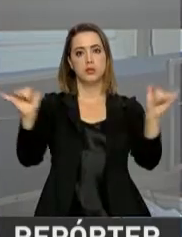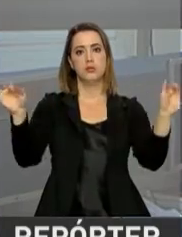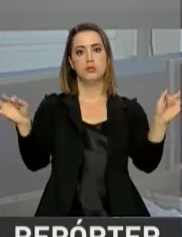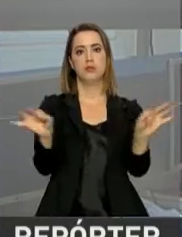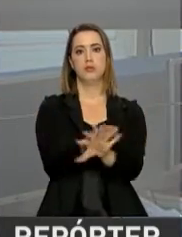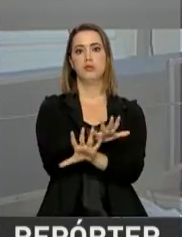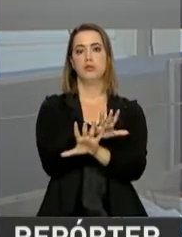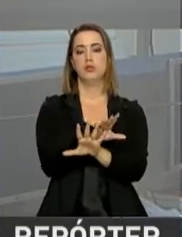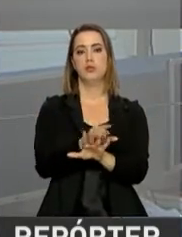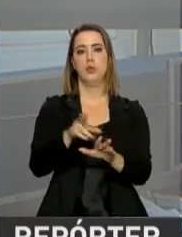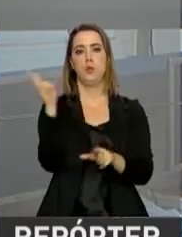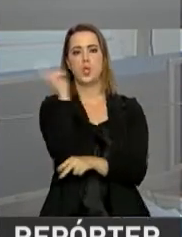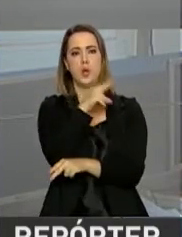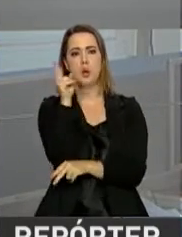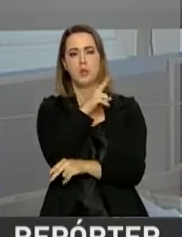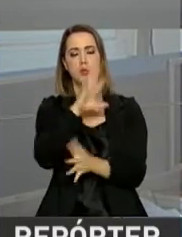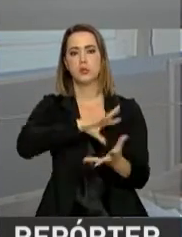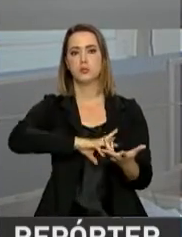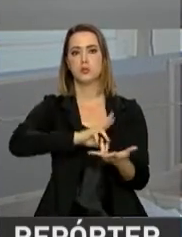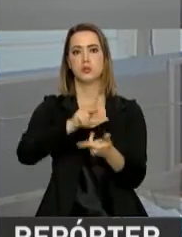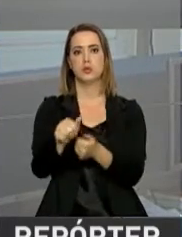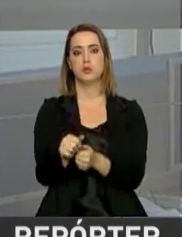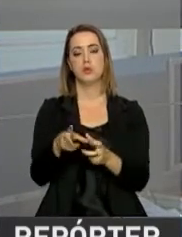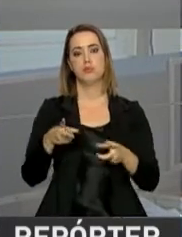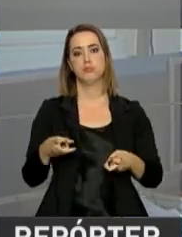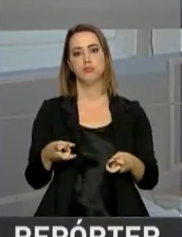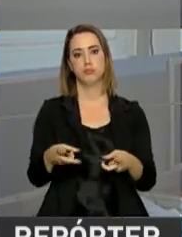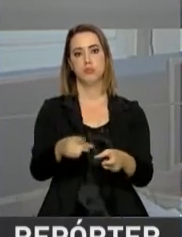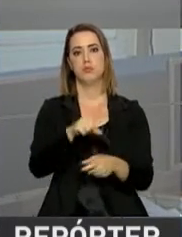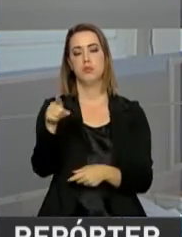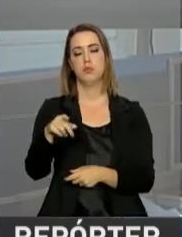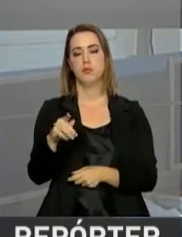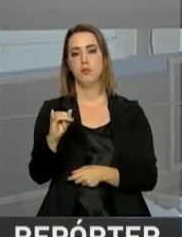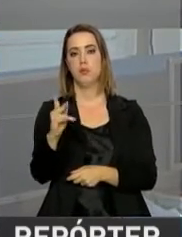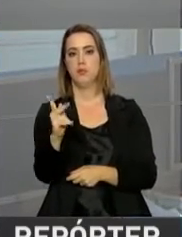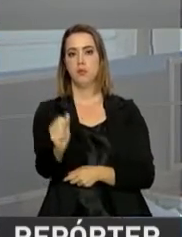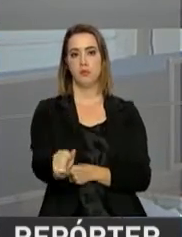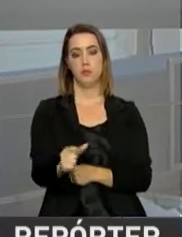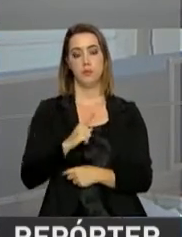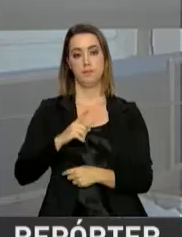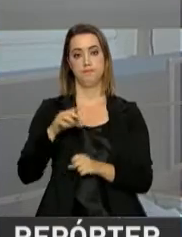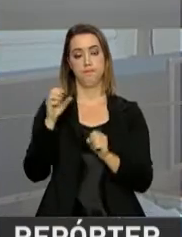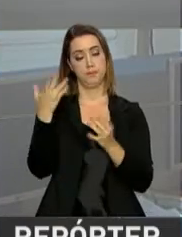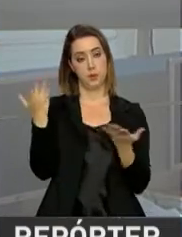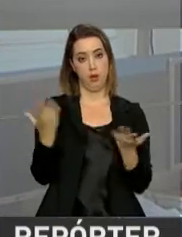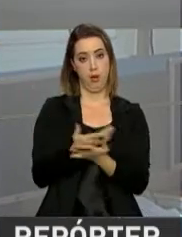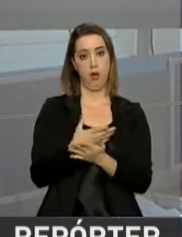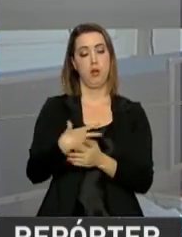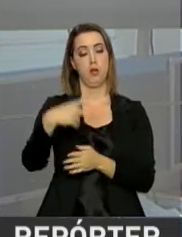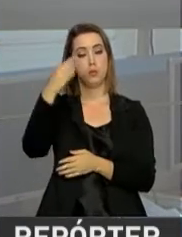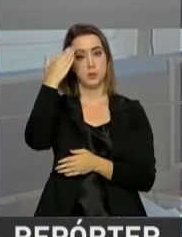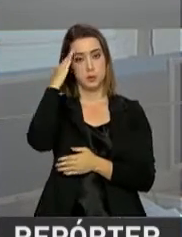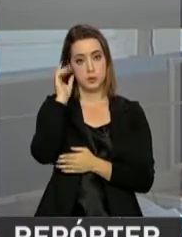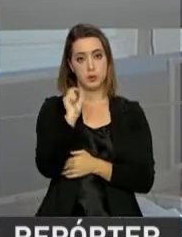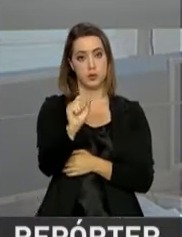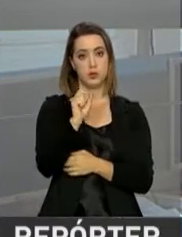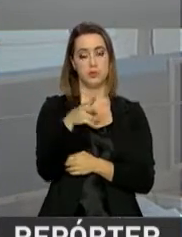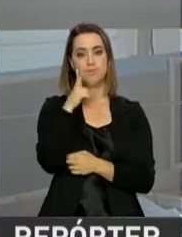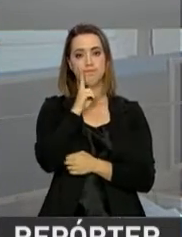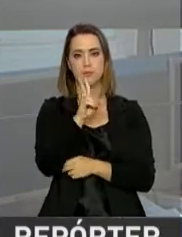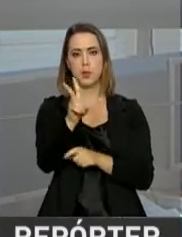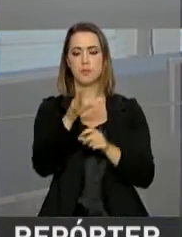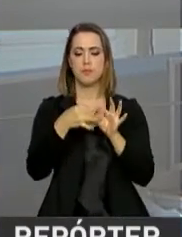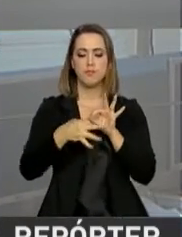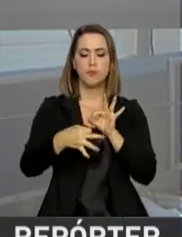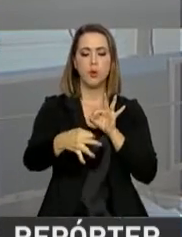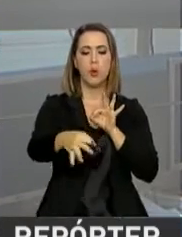pelo vírus Zika, decretada em fevereiro deste ano. Segundo a OMS, a orientação é de que a situação do vírus agora precisa de atenção a